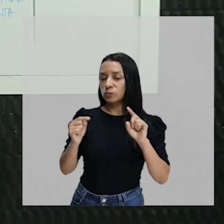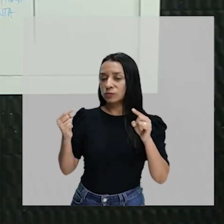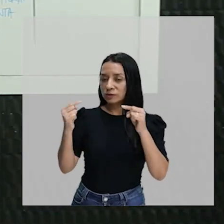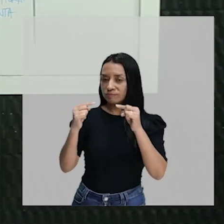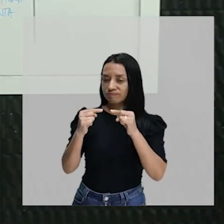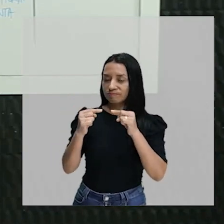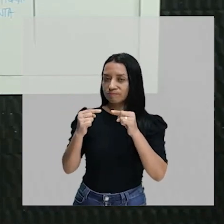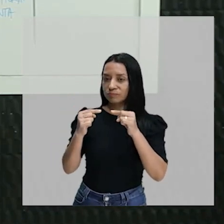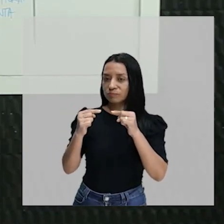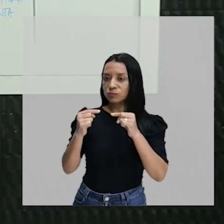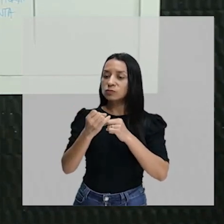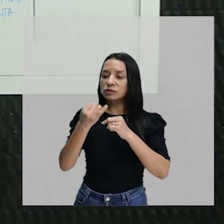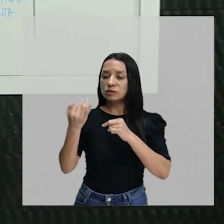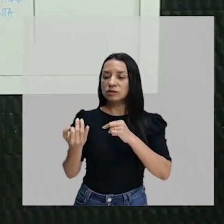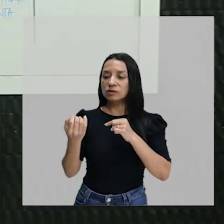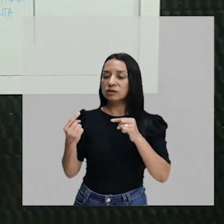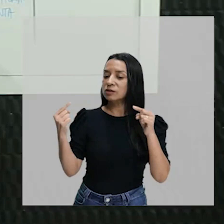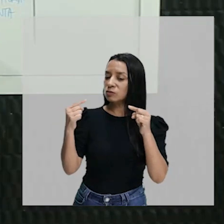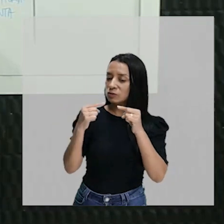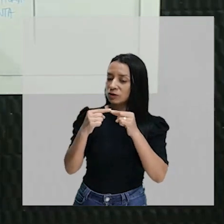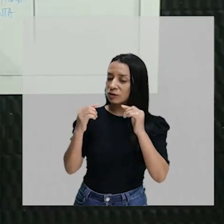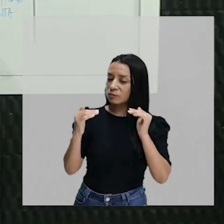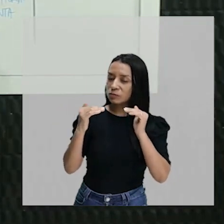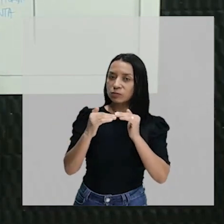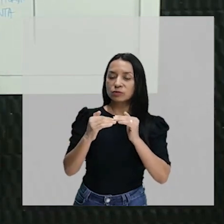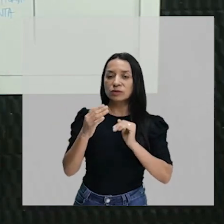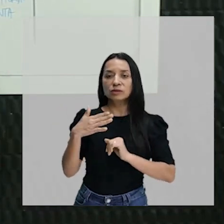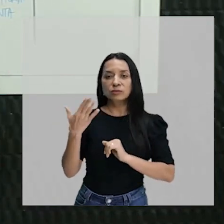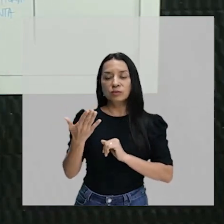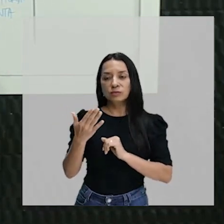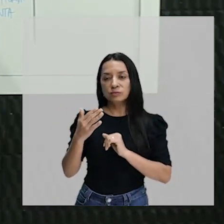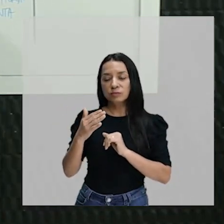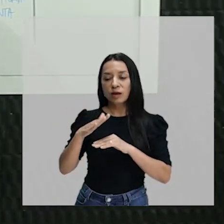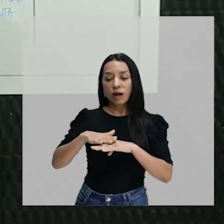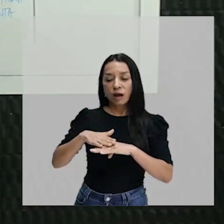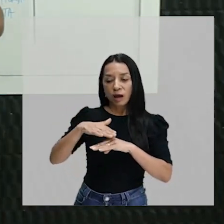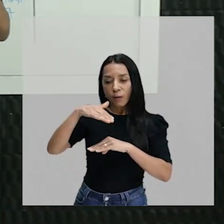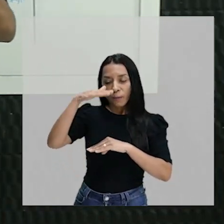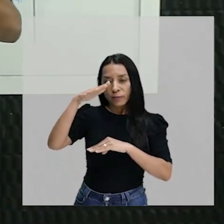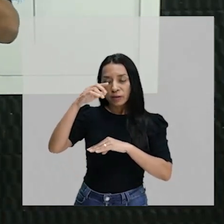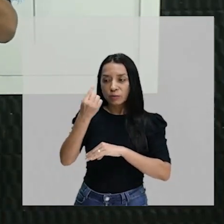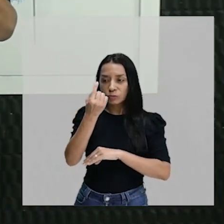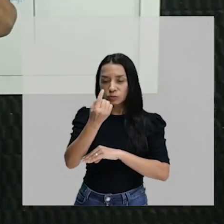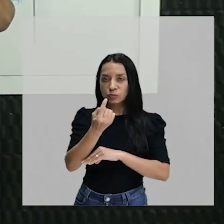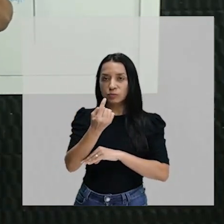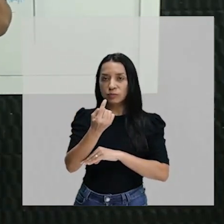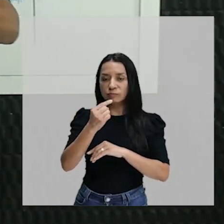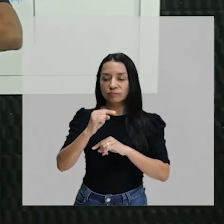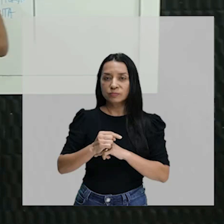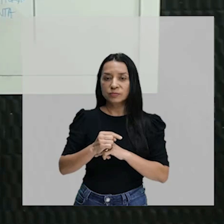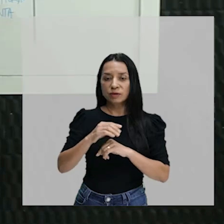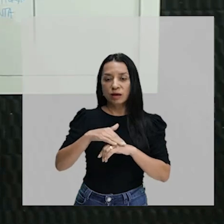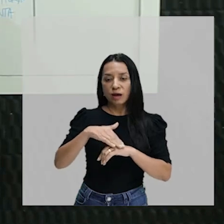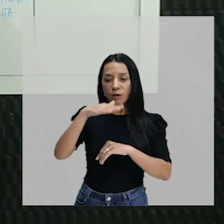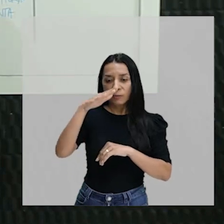diretamente proporcionais quando ao aumentarmos uma aumentando uma agora esse aumentar